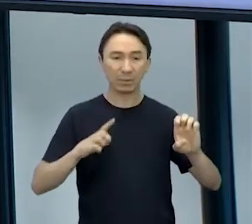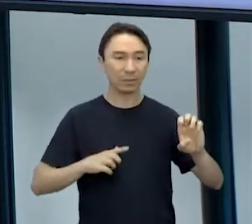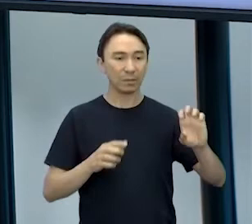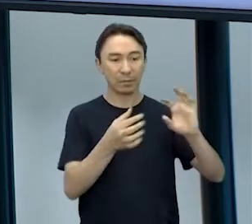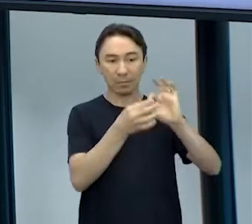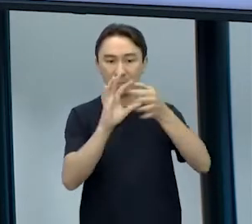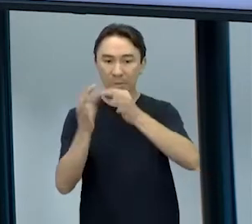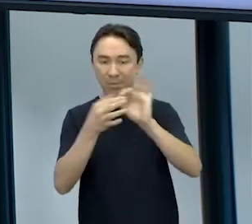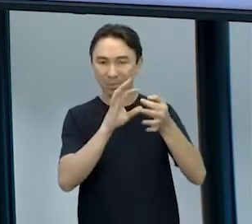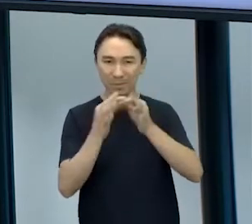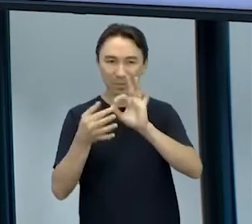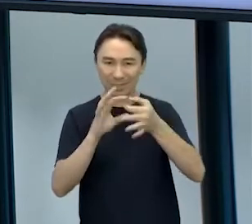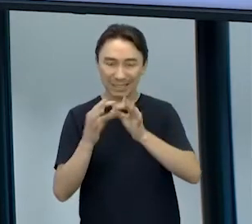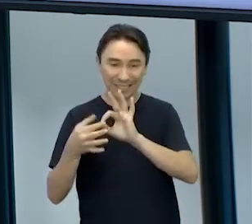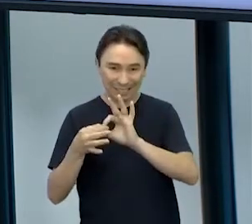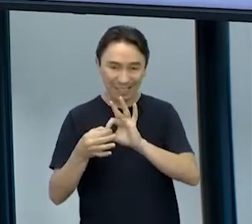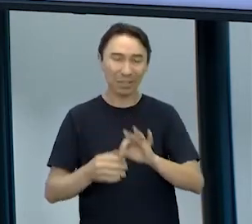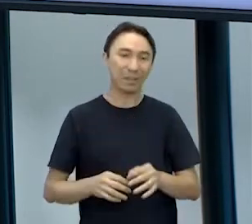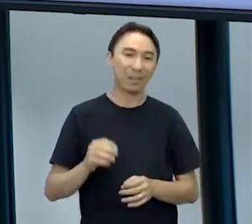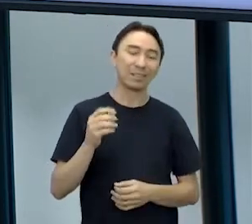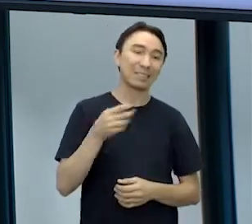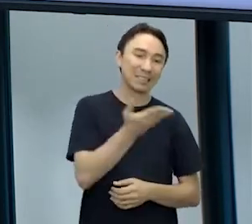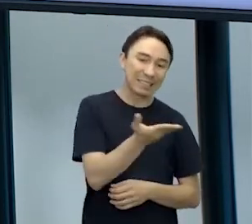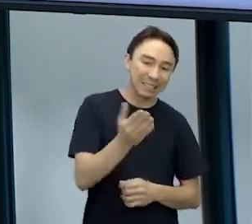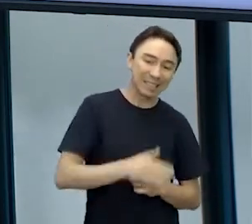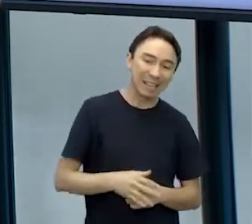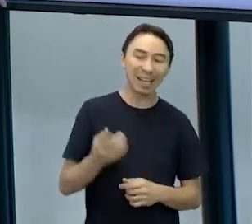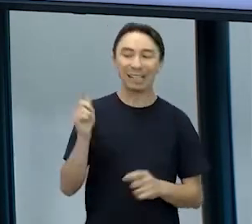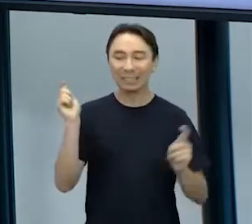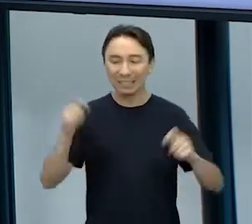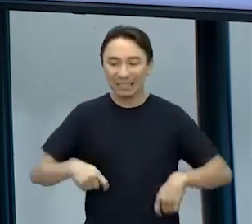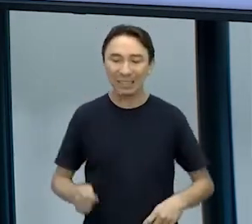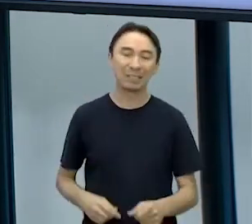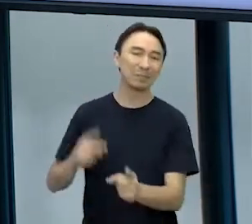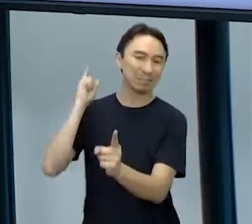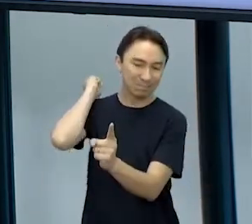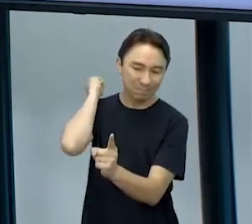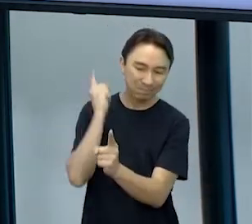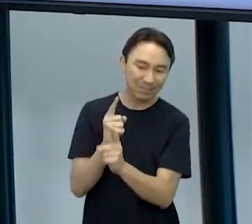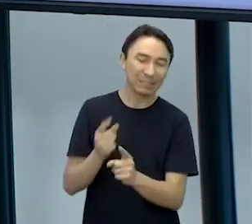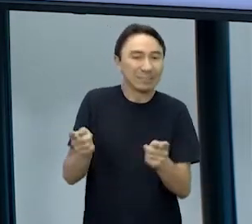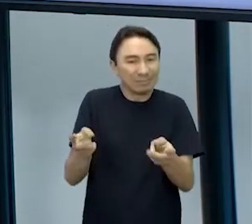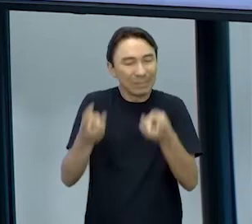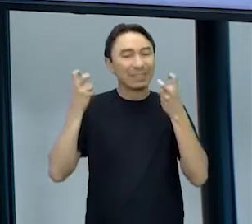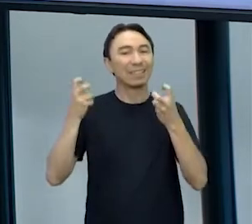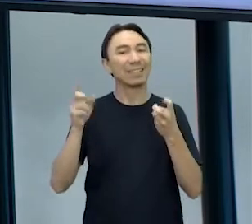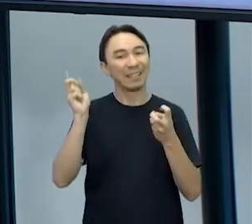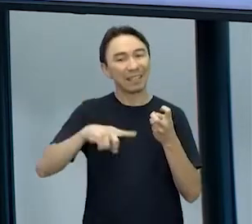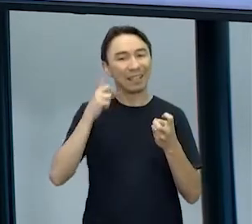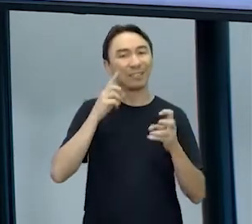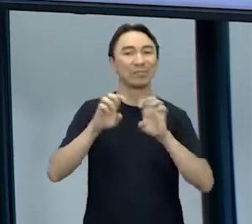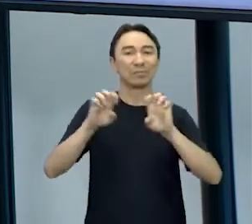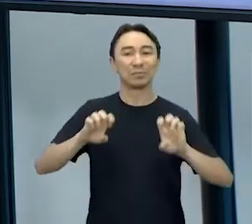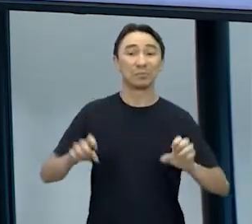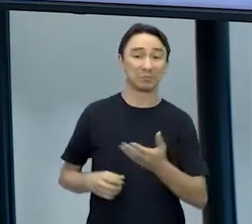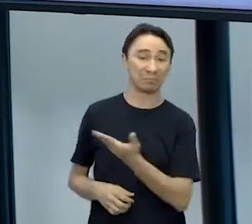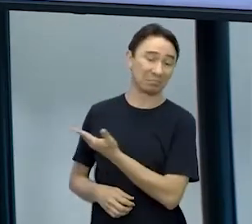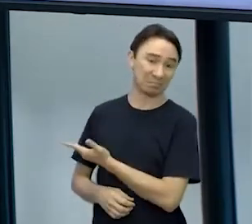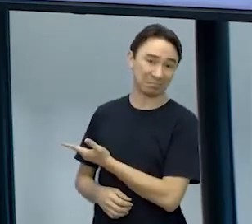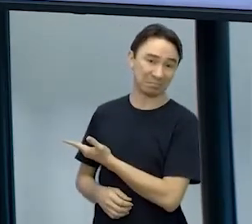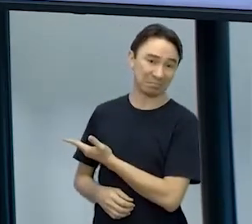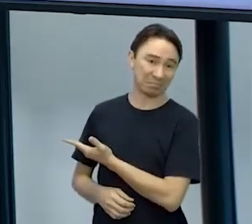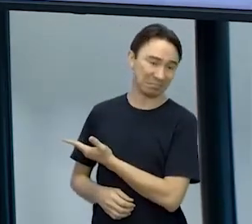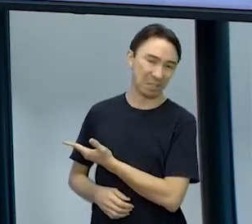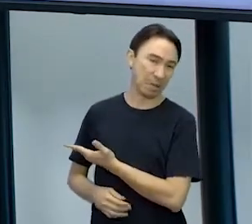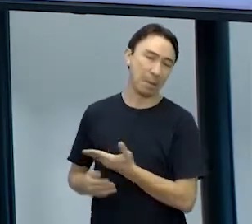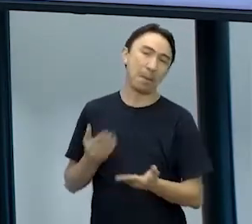romboédrica, vocês vão saber identificar que é essa estrutura aqui, tá bom? Então, a gente não vai pedir para